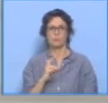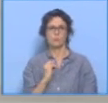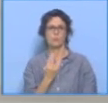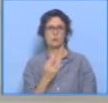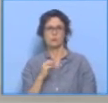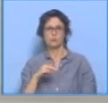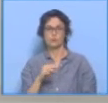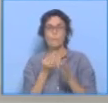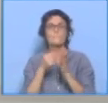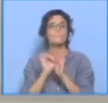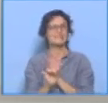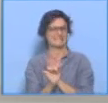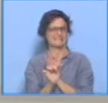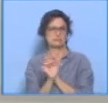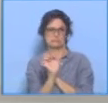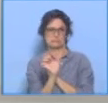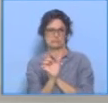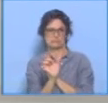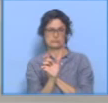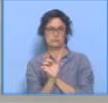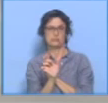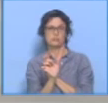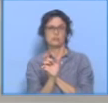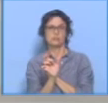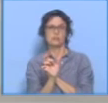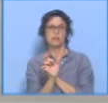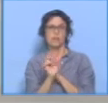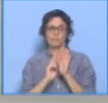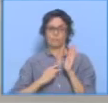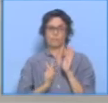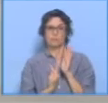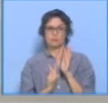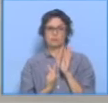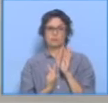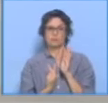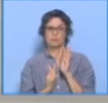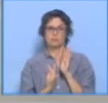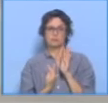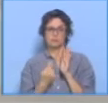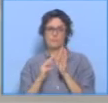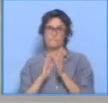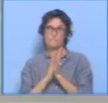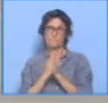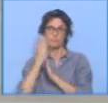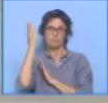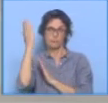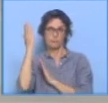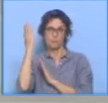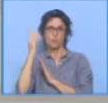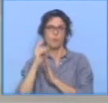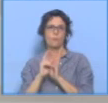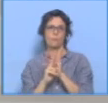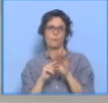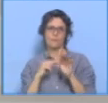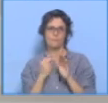Mas é voltar-se para Deus, portanto converter-se, muito bem, e é voltar no sentido de regressar.